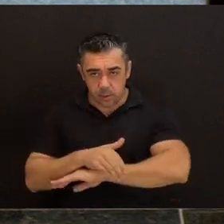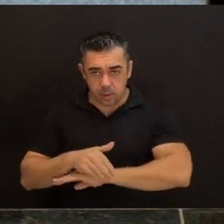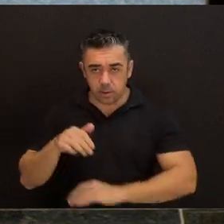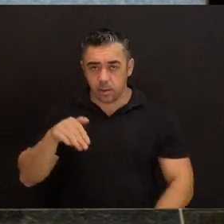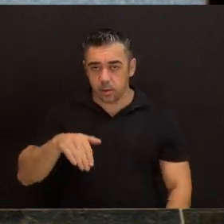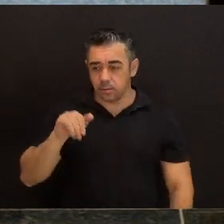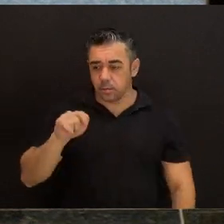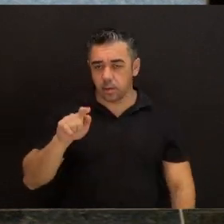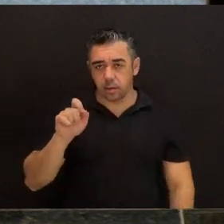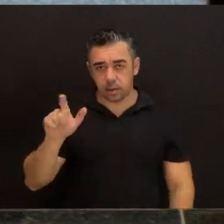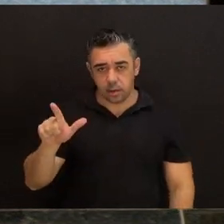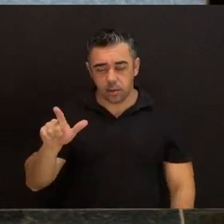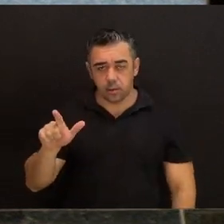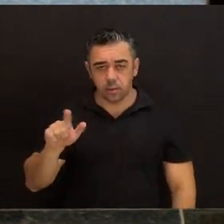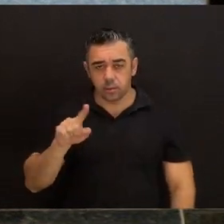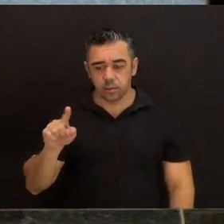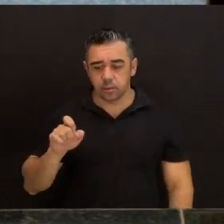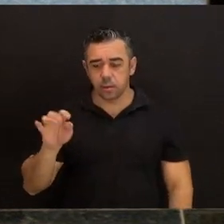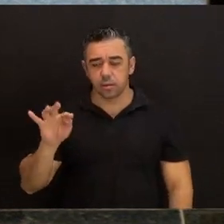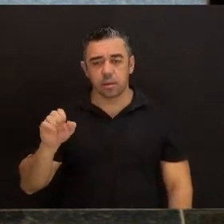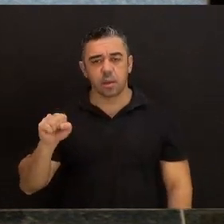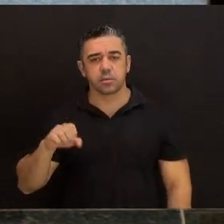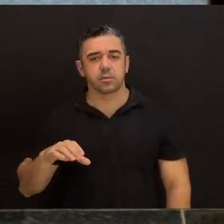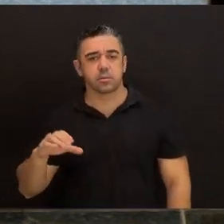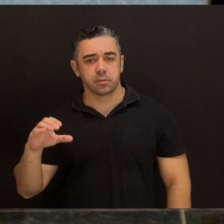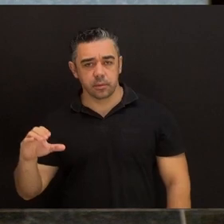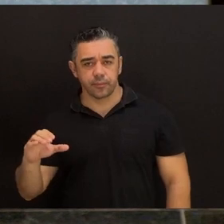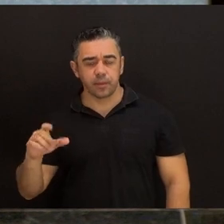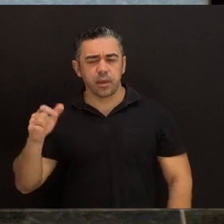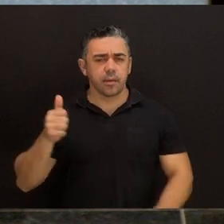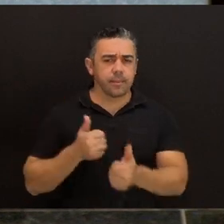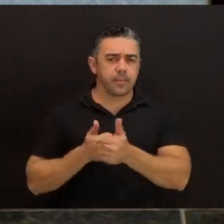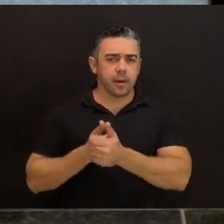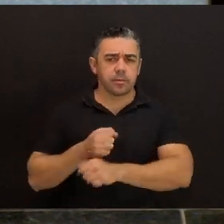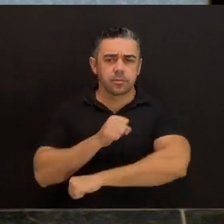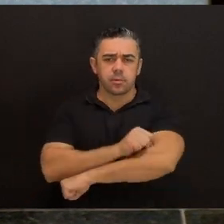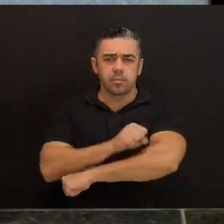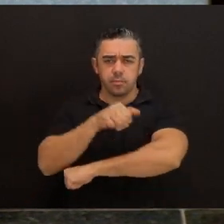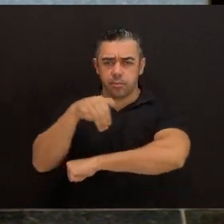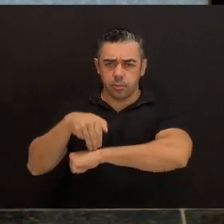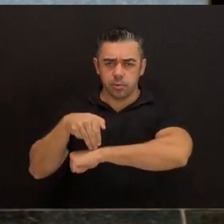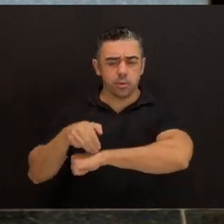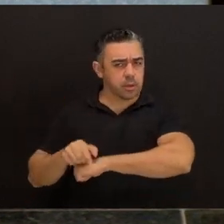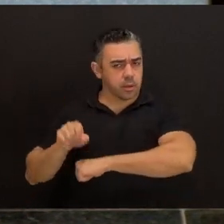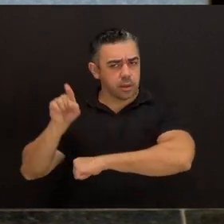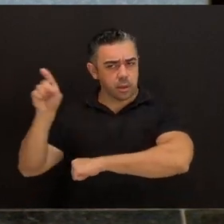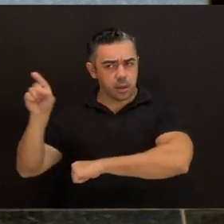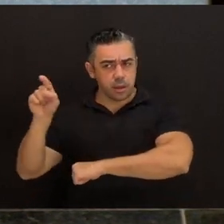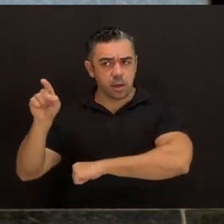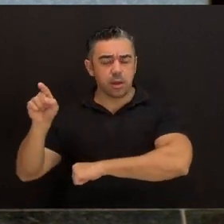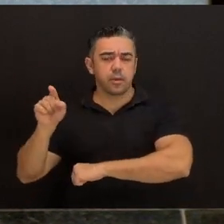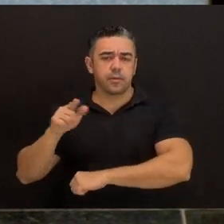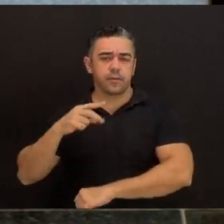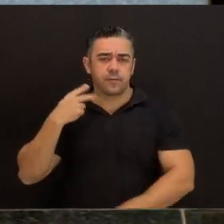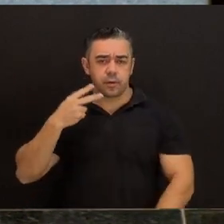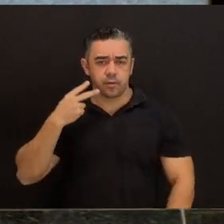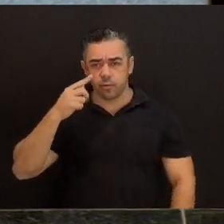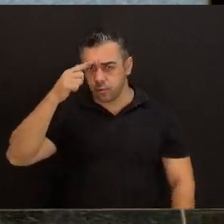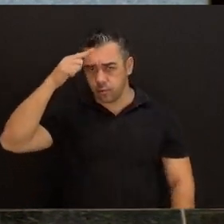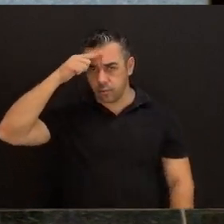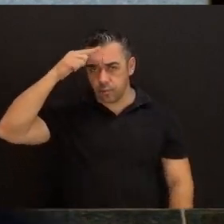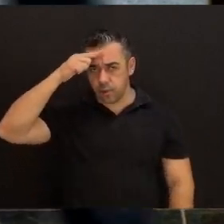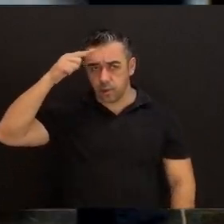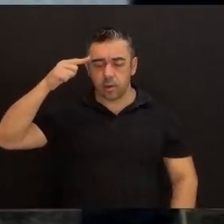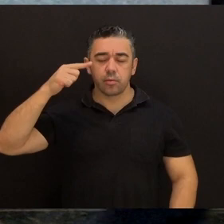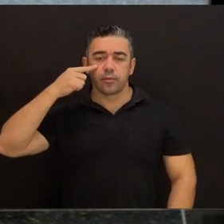zetecchi fica ali na região o São Marcos aonde nós temos a o Nobre vereador Gilberto Melo que acompanha trabalha toda aquela